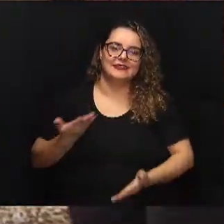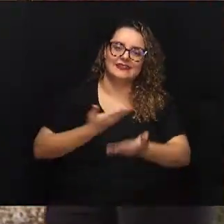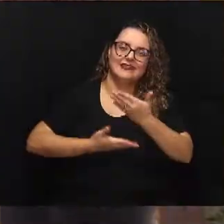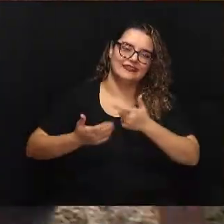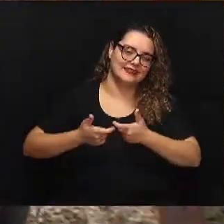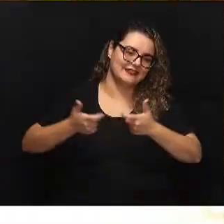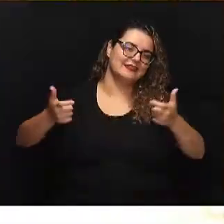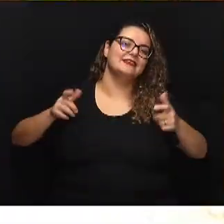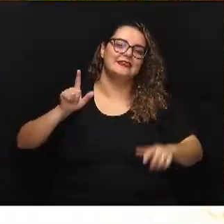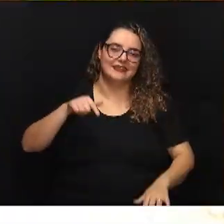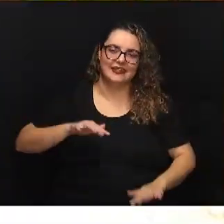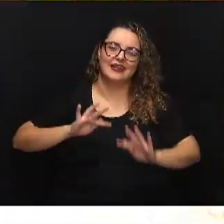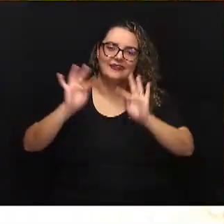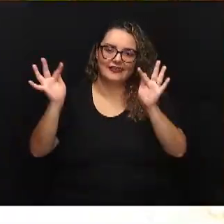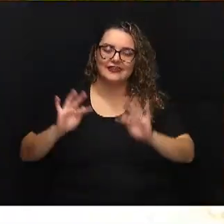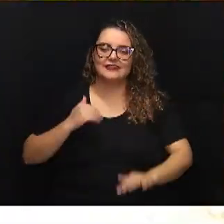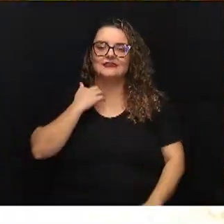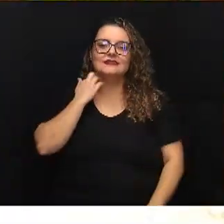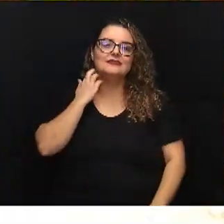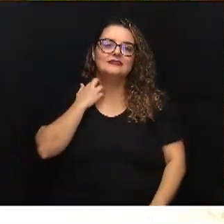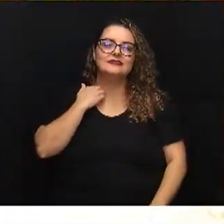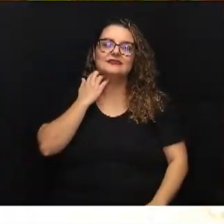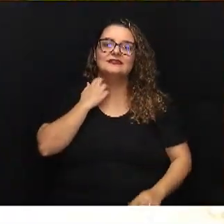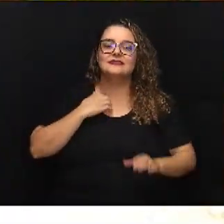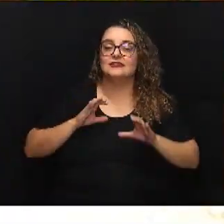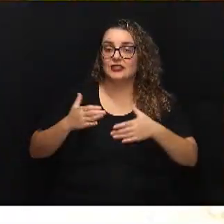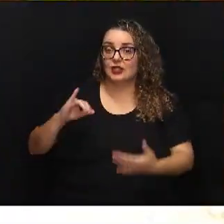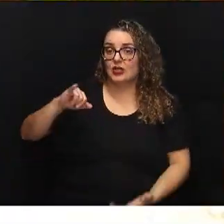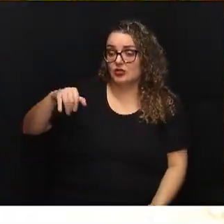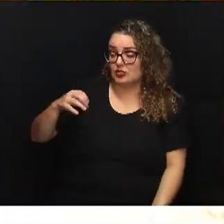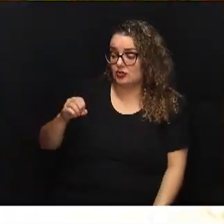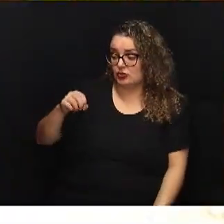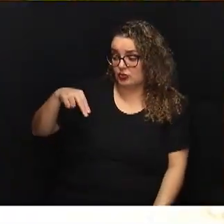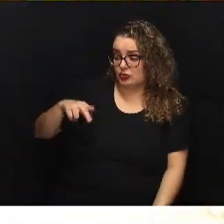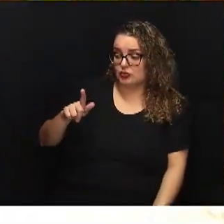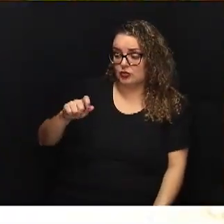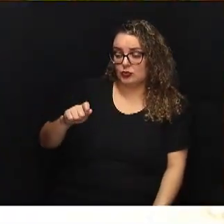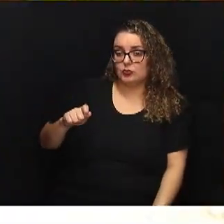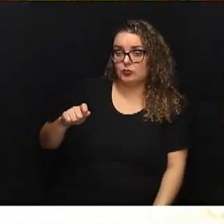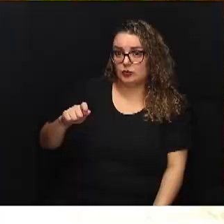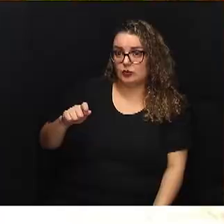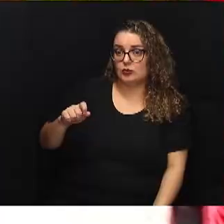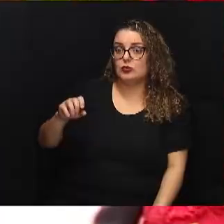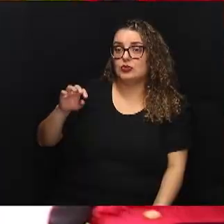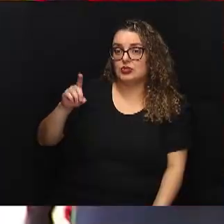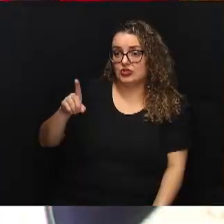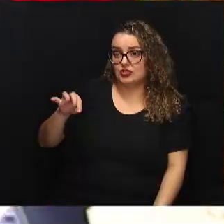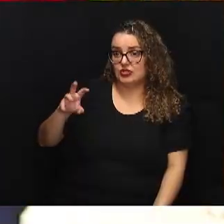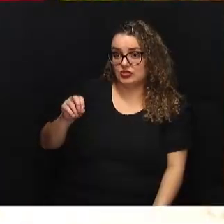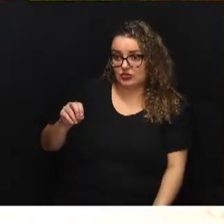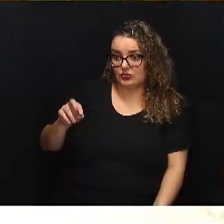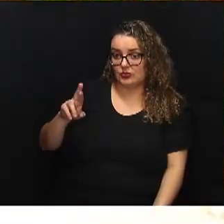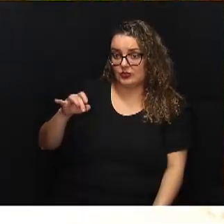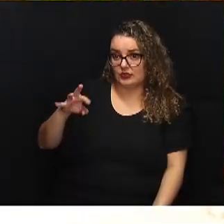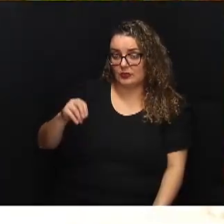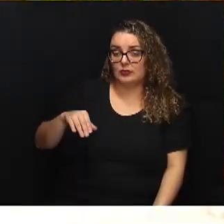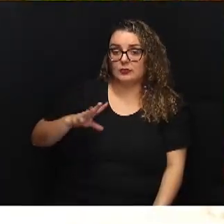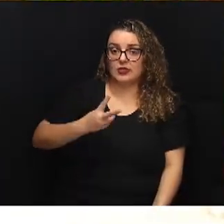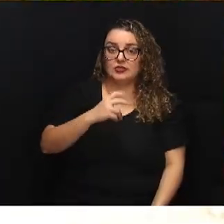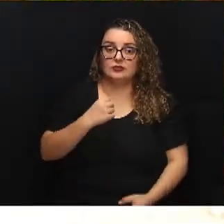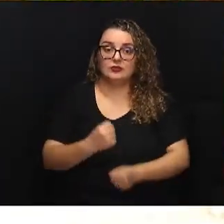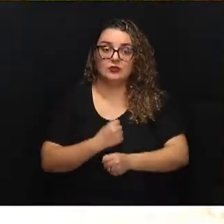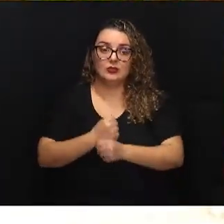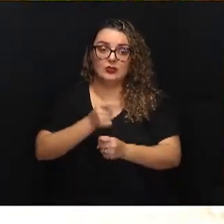extensão, é muita felicidade. A comunidade Jongo Dito Ribeiro existe há mais de 20 anos em Campinas, com o objetivo